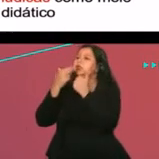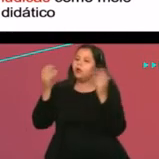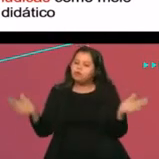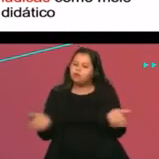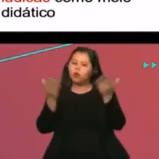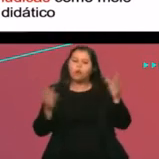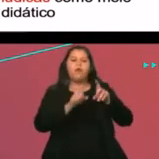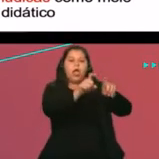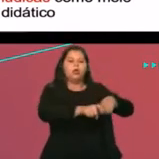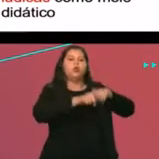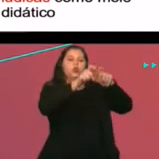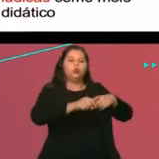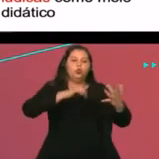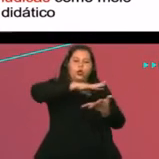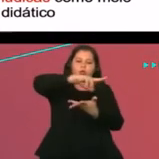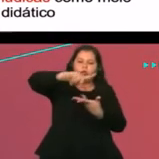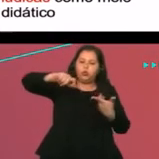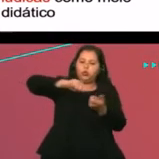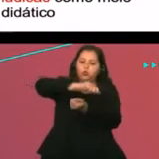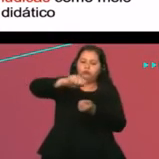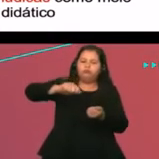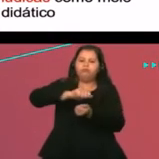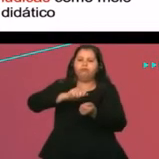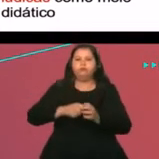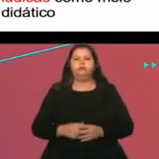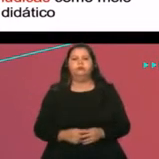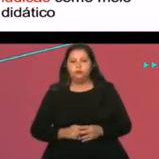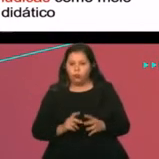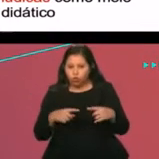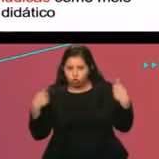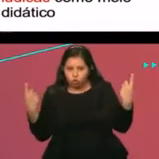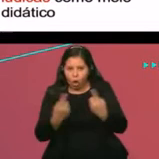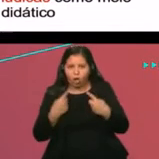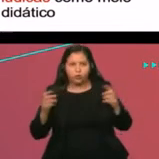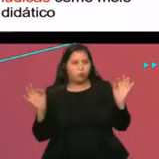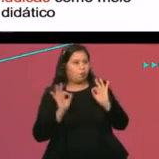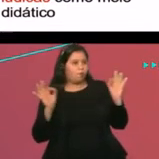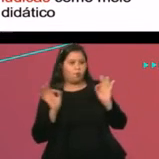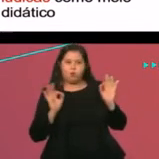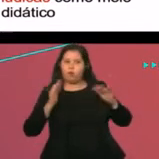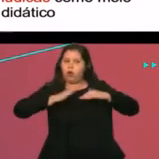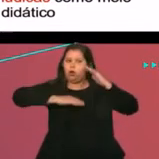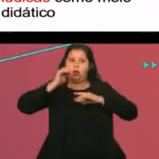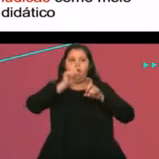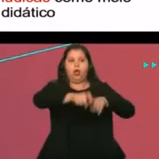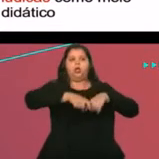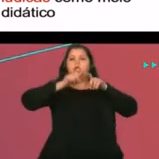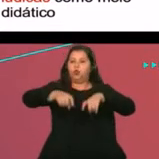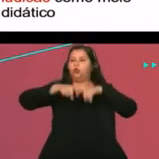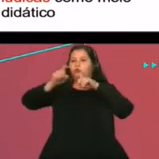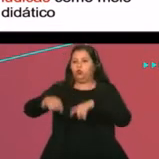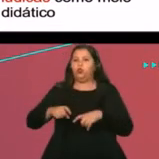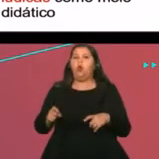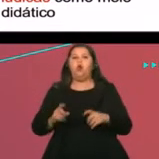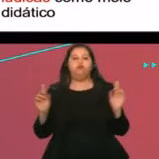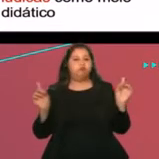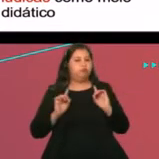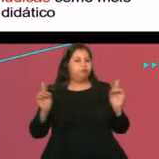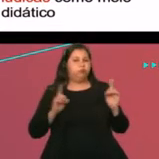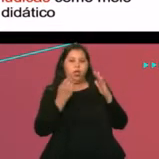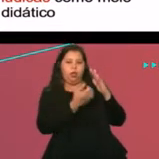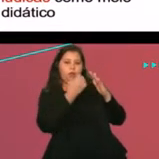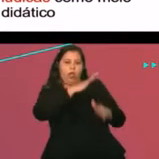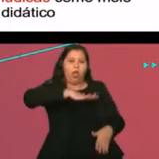promover a agricultura sustentável posso posto Nenhum de Nós é é agricultor Nenhum de Nós é empresa